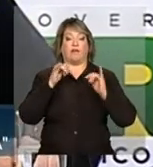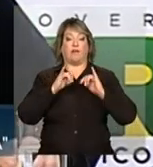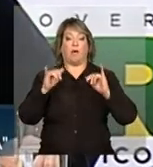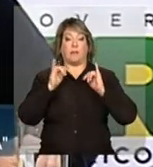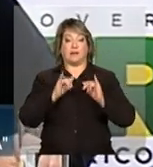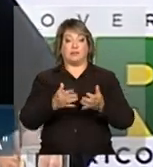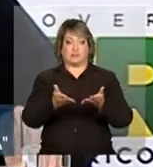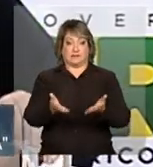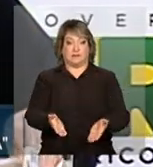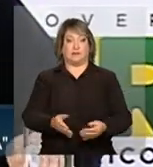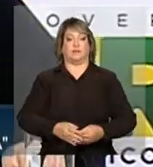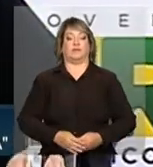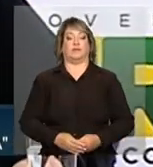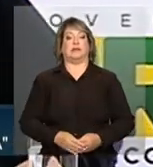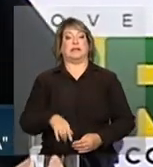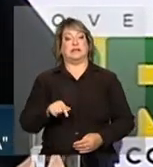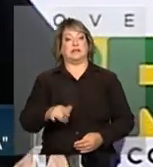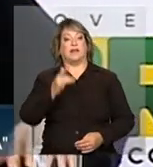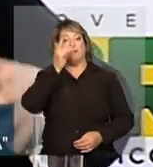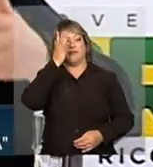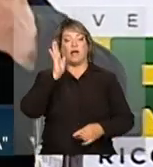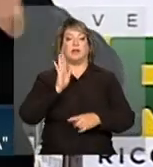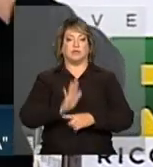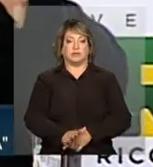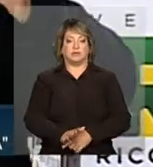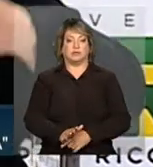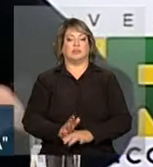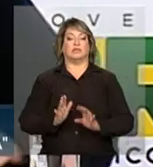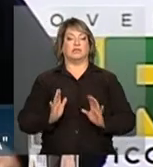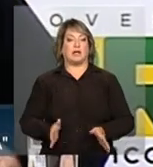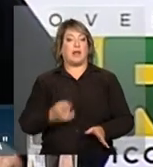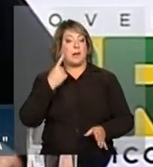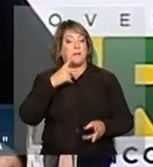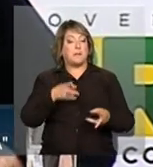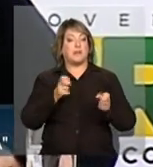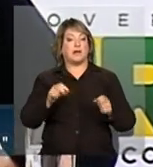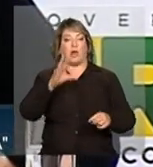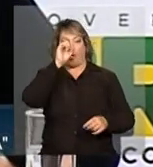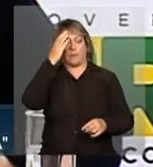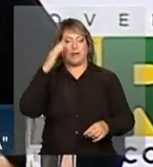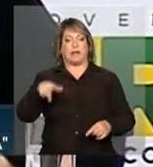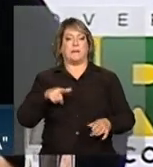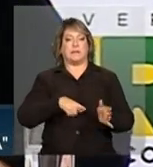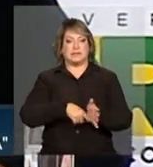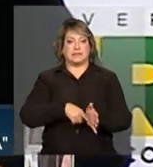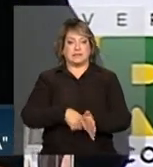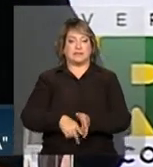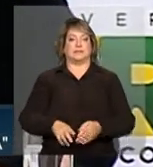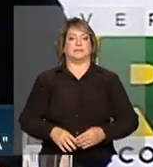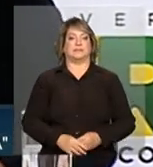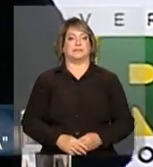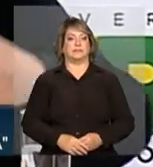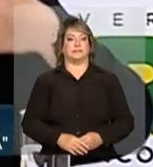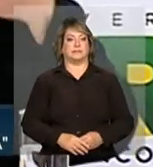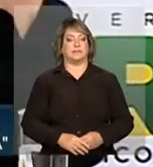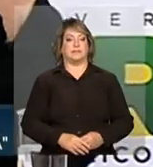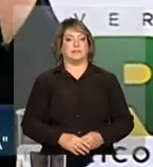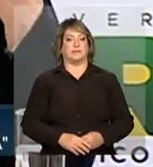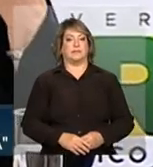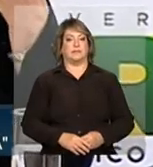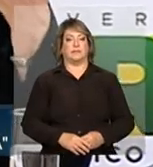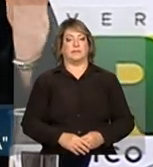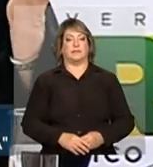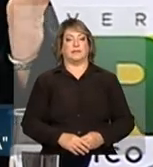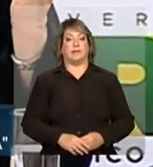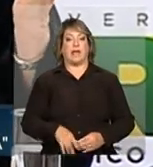mão, isso facilita já a percepção, compreensão da pesquisa. A ordem